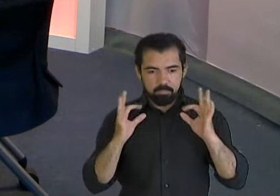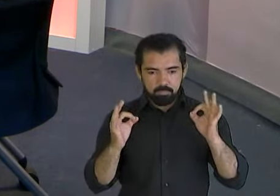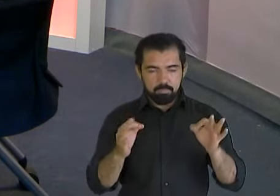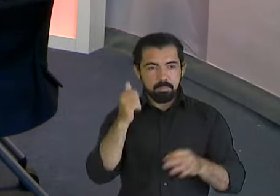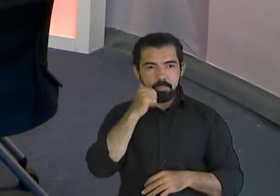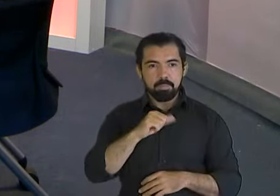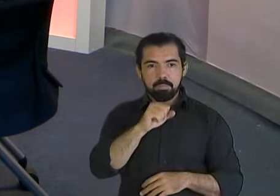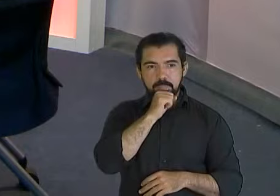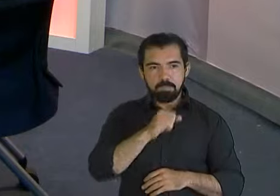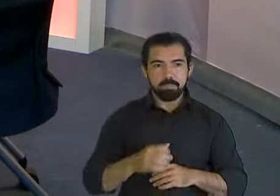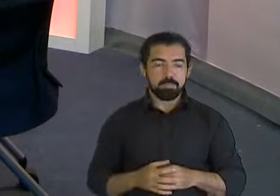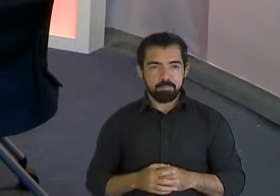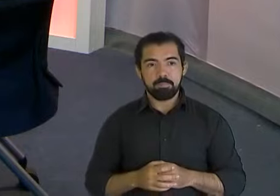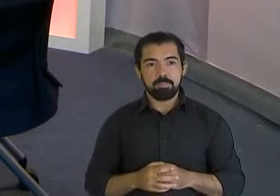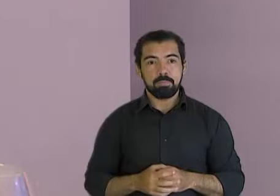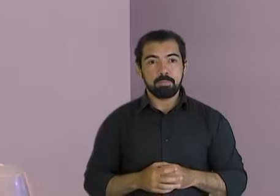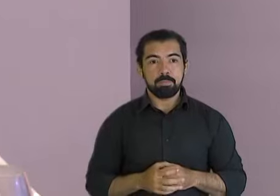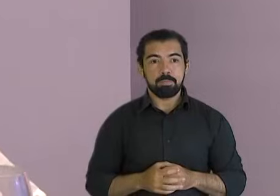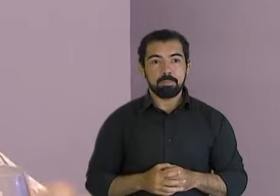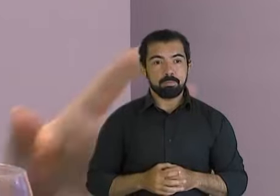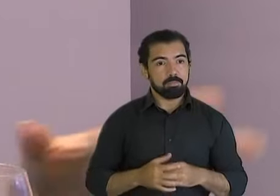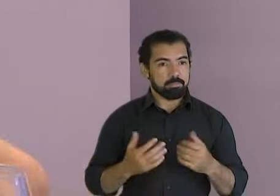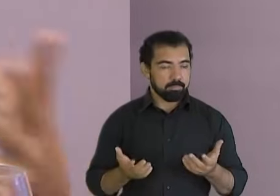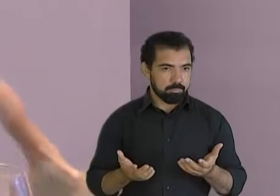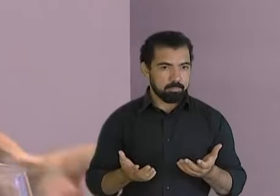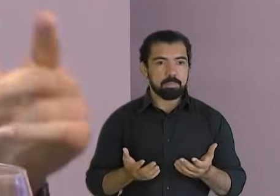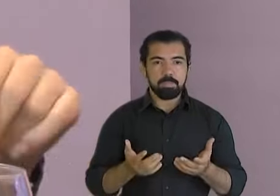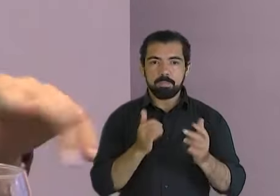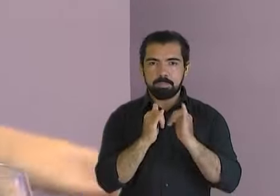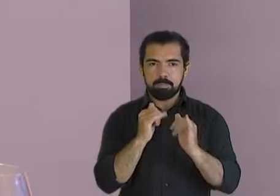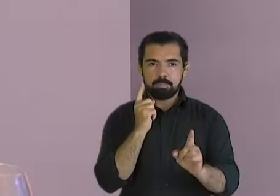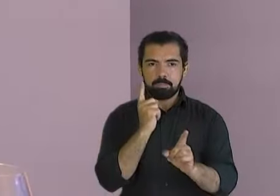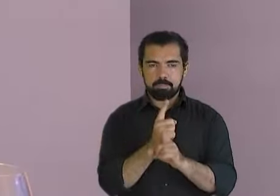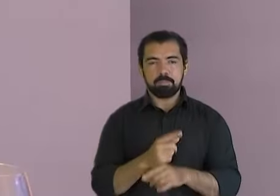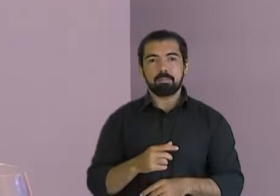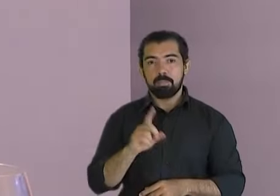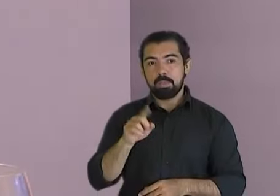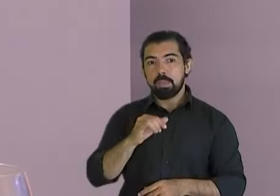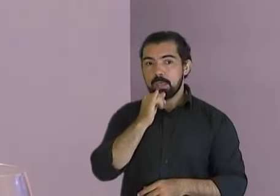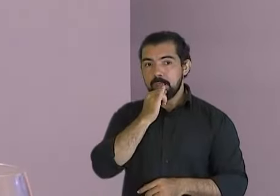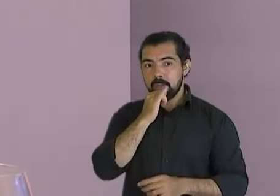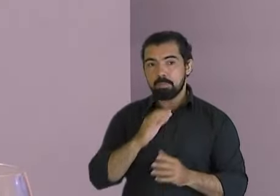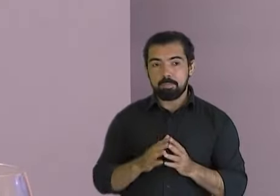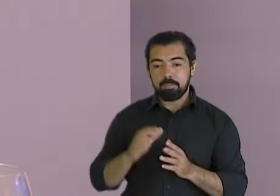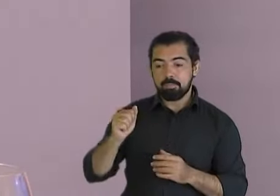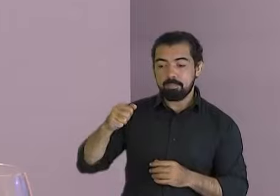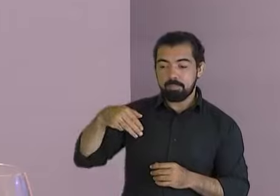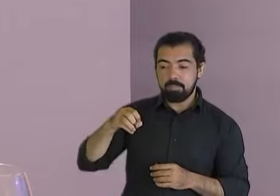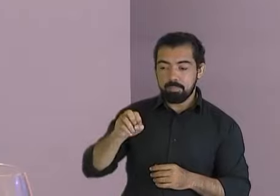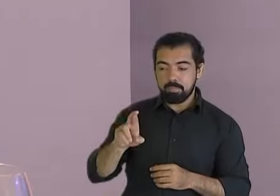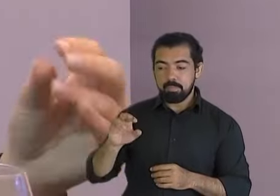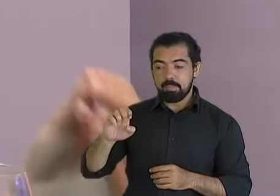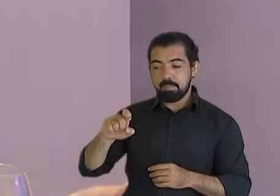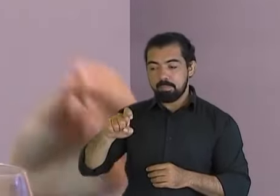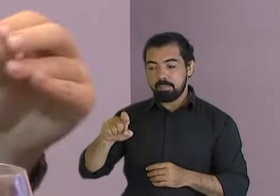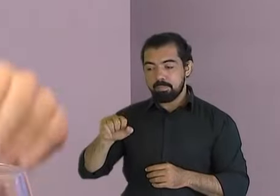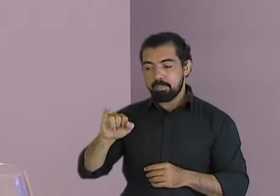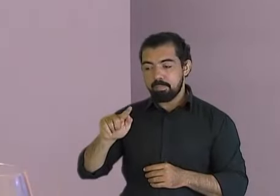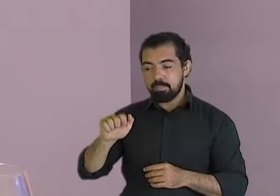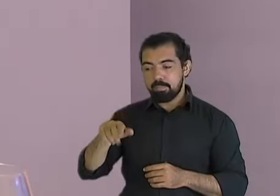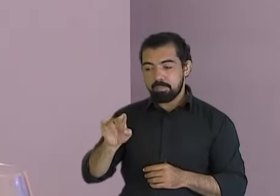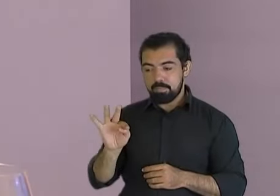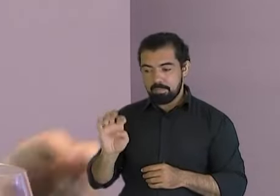Amor exigente. Então, na internet é muito fácil buscar amor exigente ali. São grupos gratuitos. Gratuitos, né? Tem tanto online